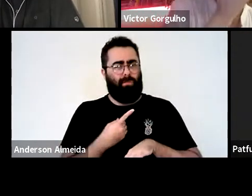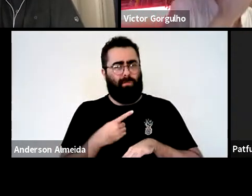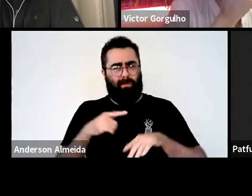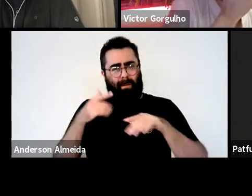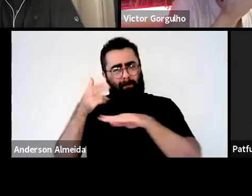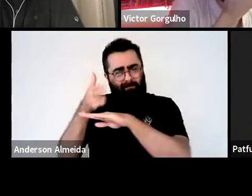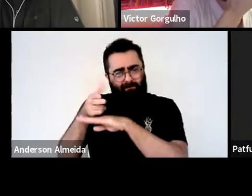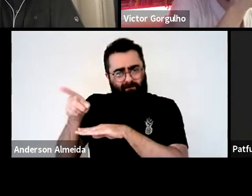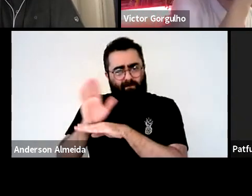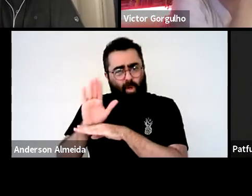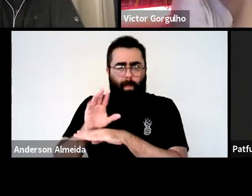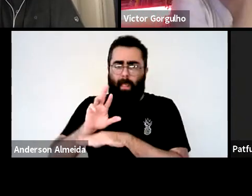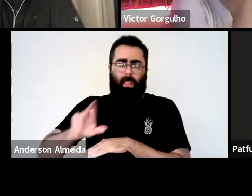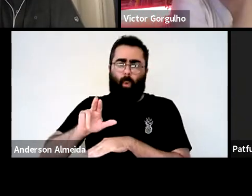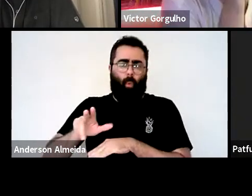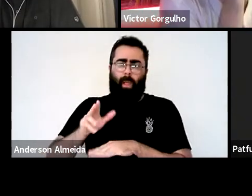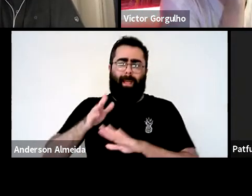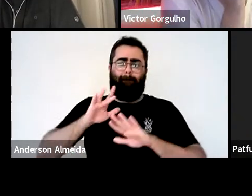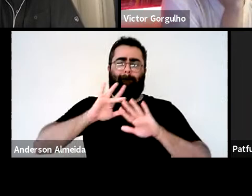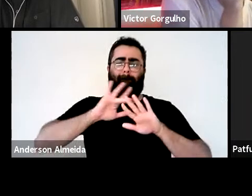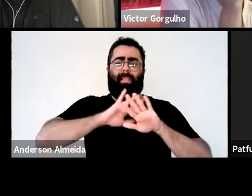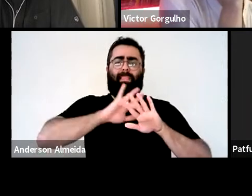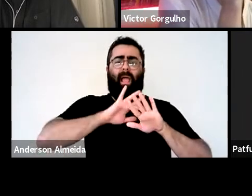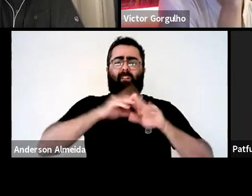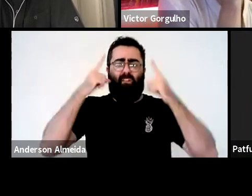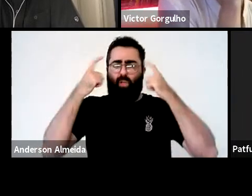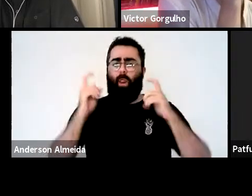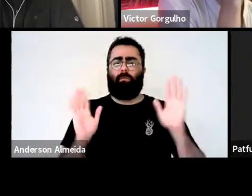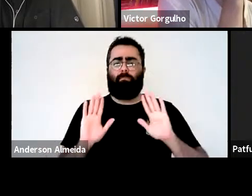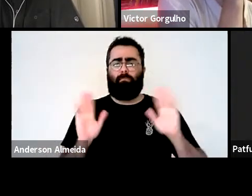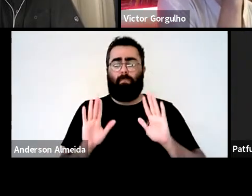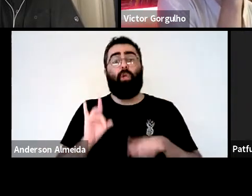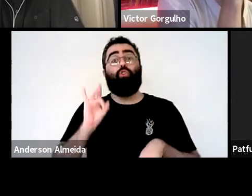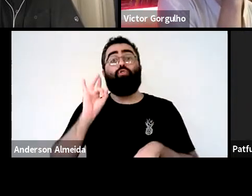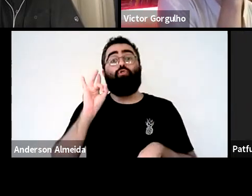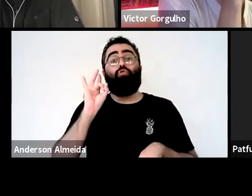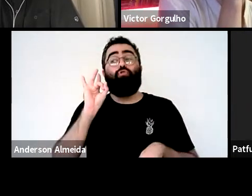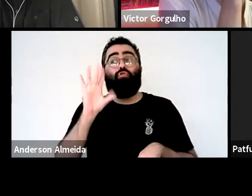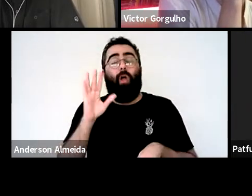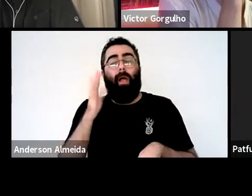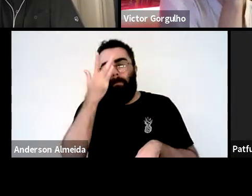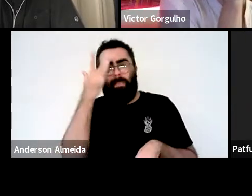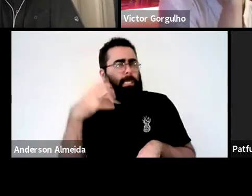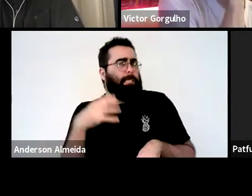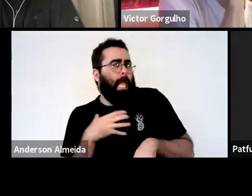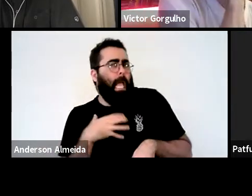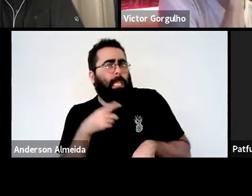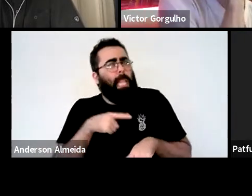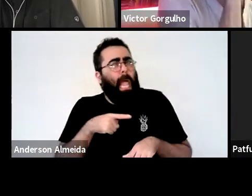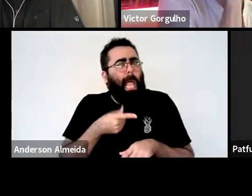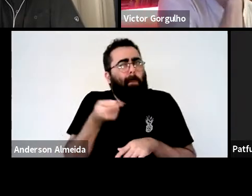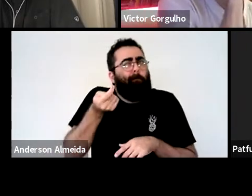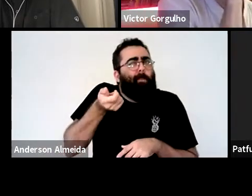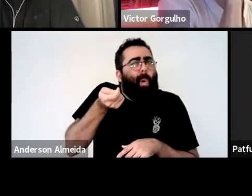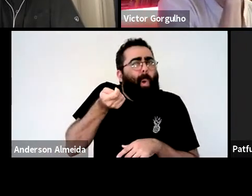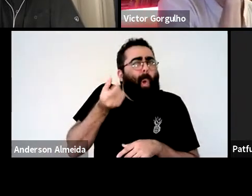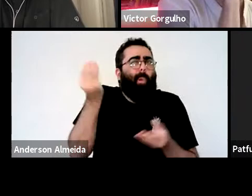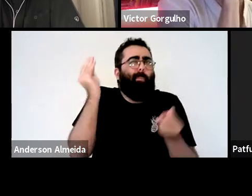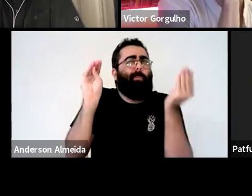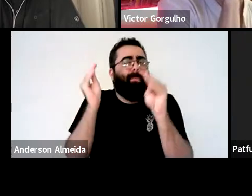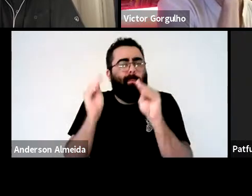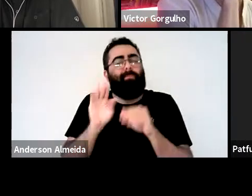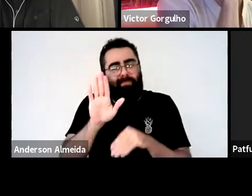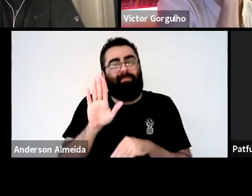violência, a violência ela aparece lá quase como um indício. E quando o repertório ele surge,